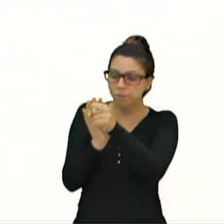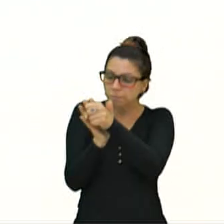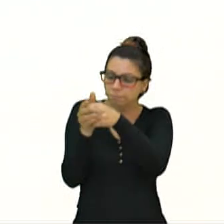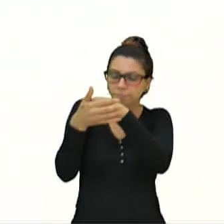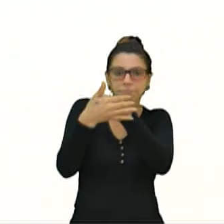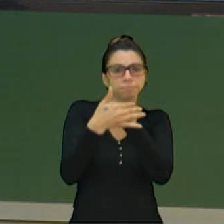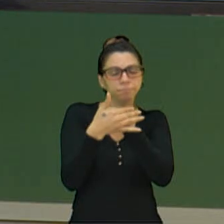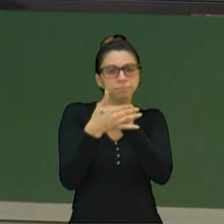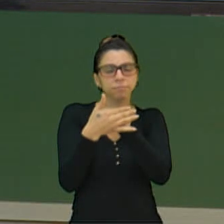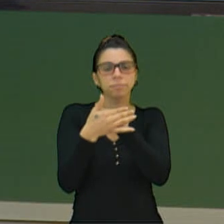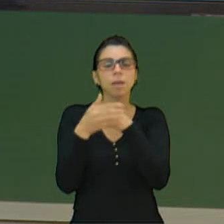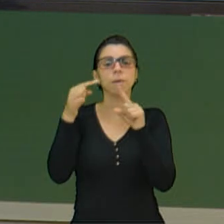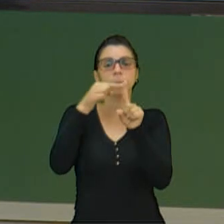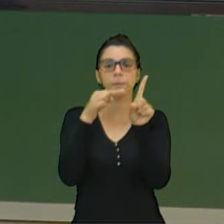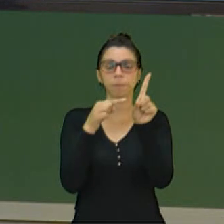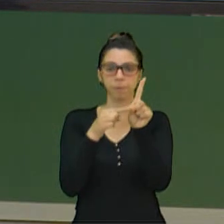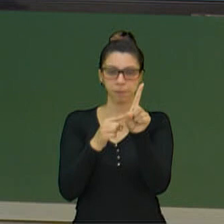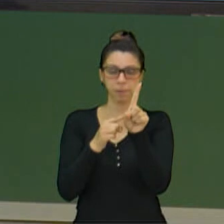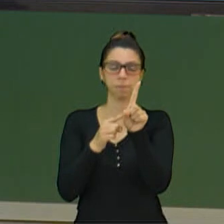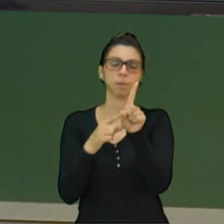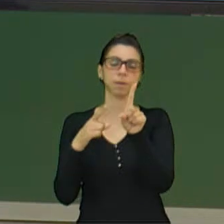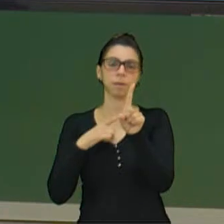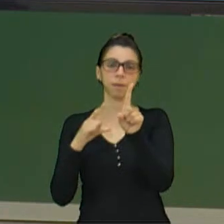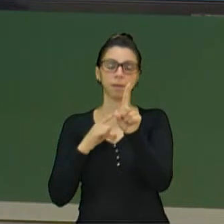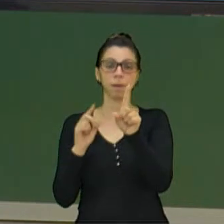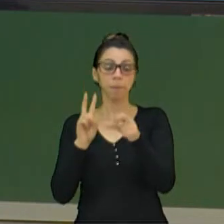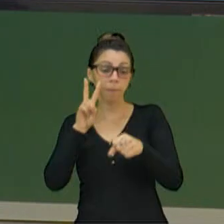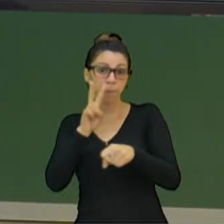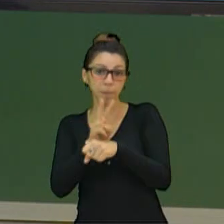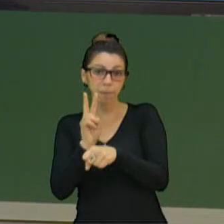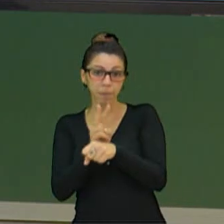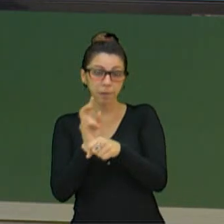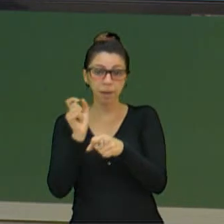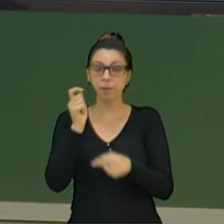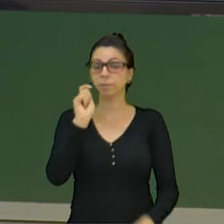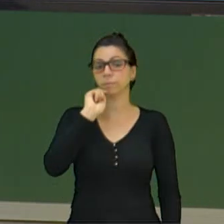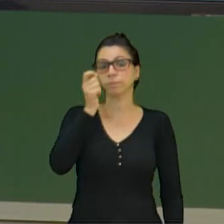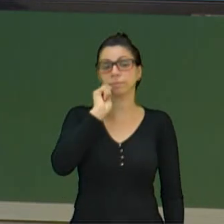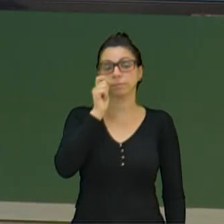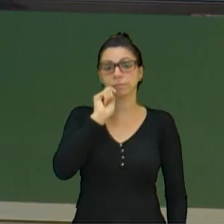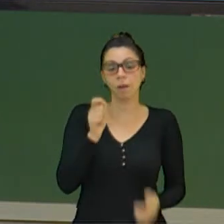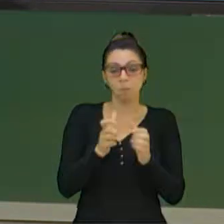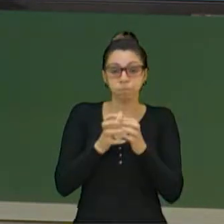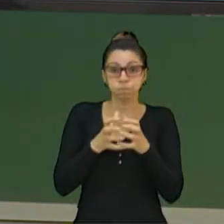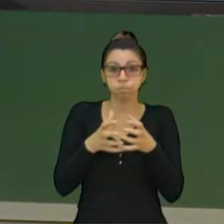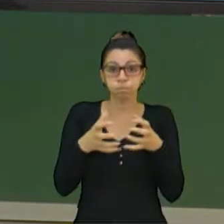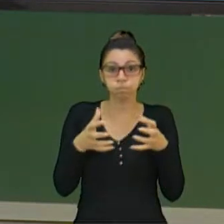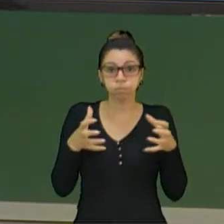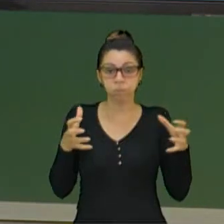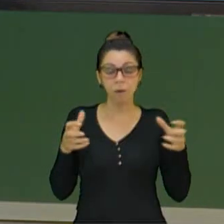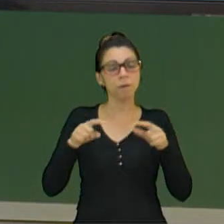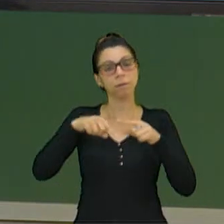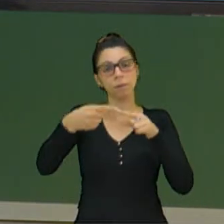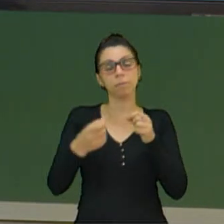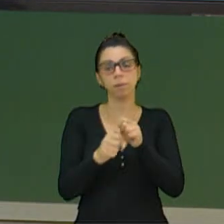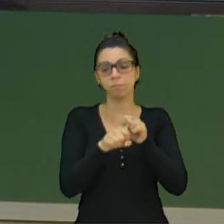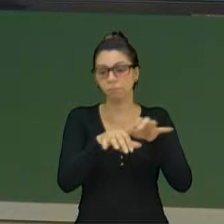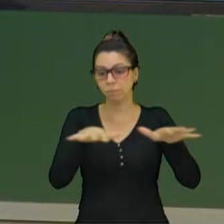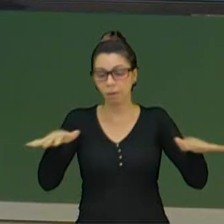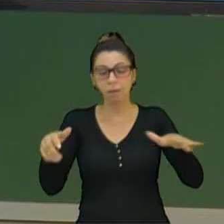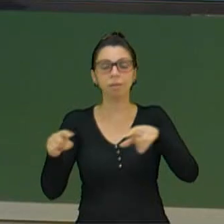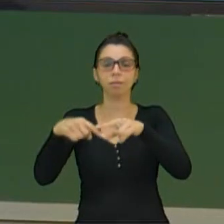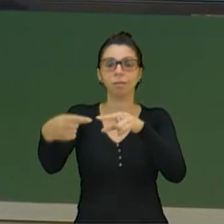de tecido que vai dar nutrição e proteção para esse pinhão poder crescer, depois germinar e virar uma nova